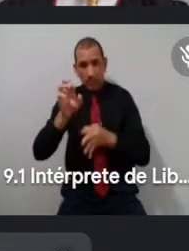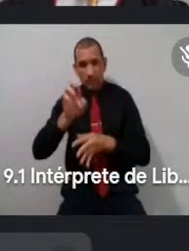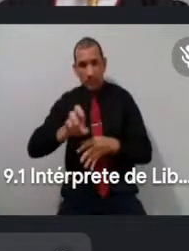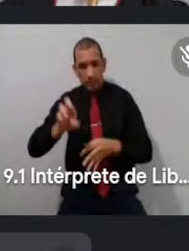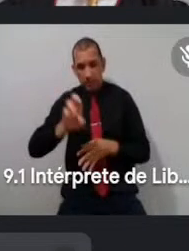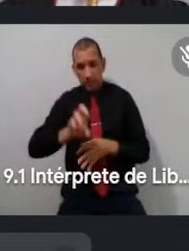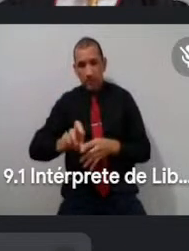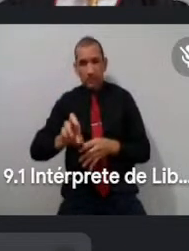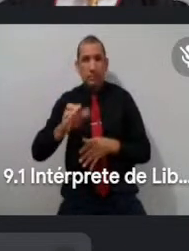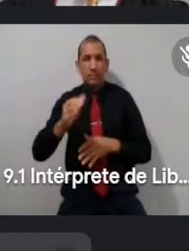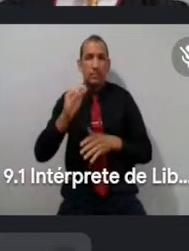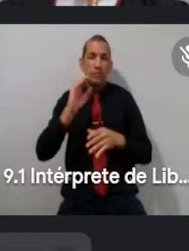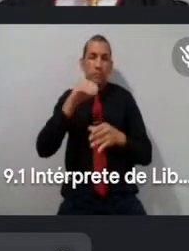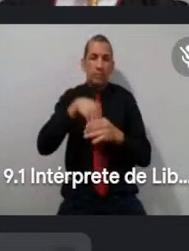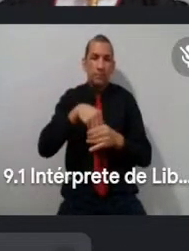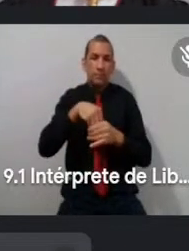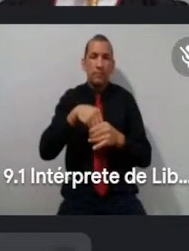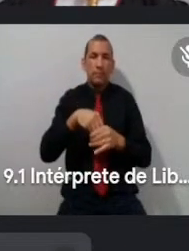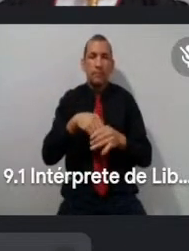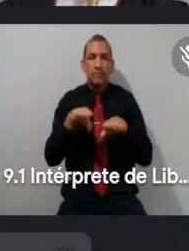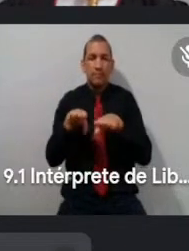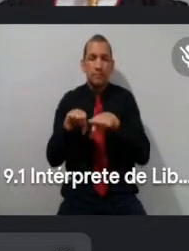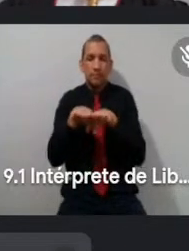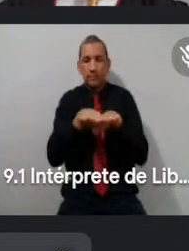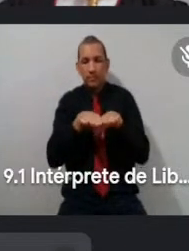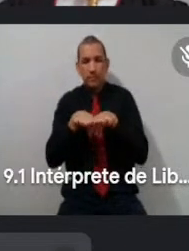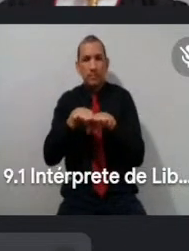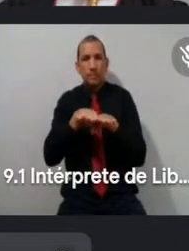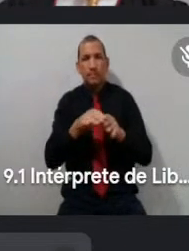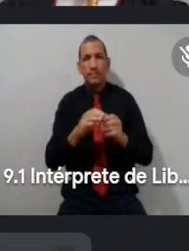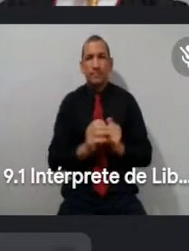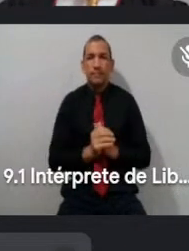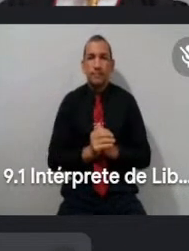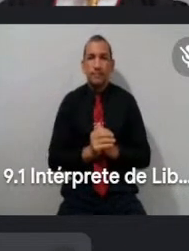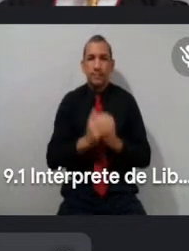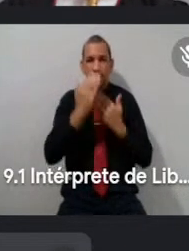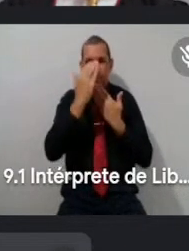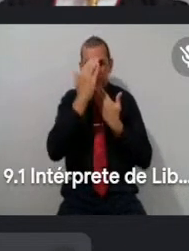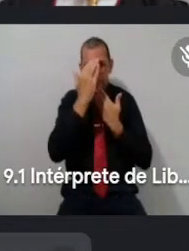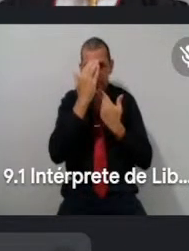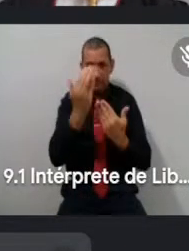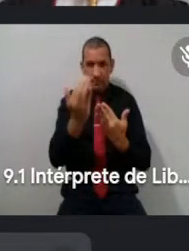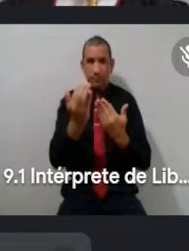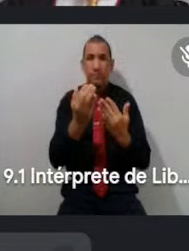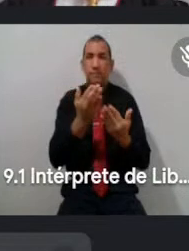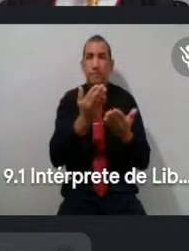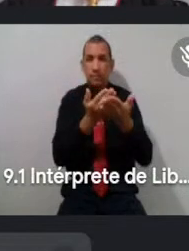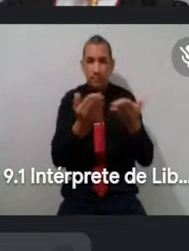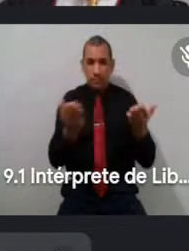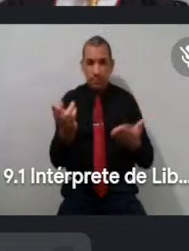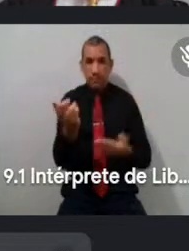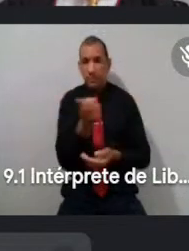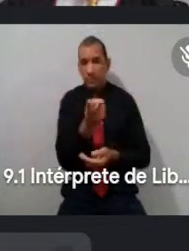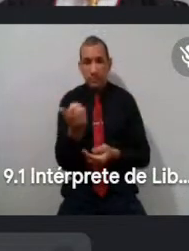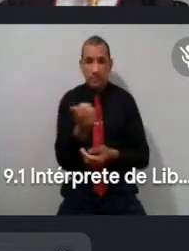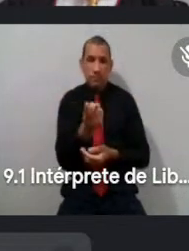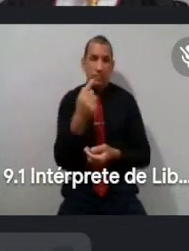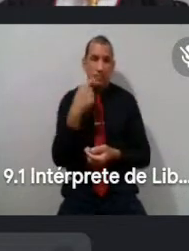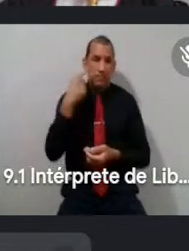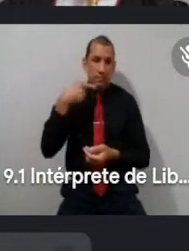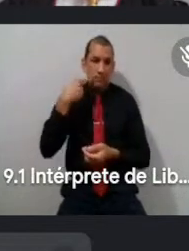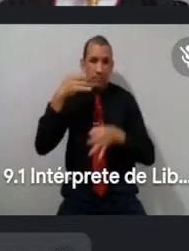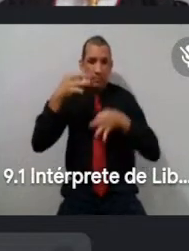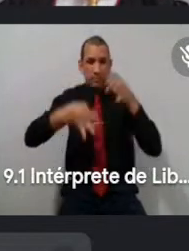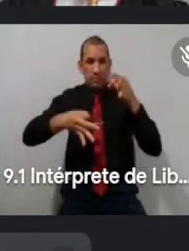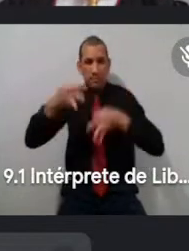eleitoral organicidade agradeço então a presença dos ilustres advogados neste